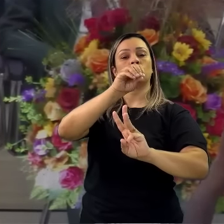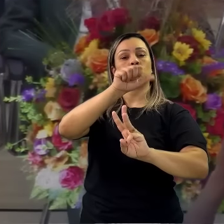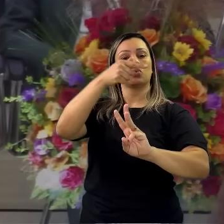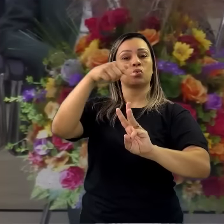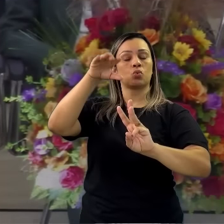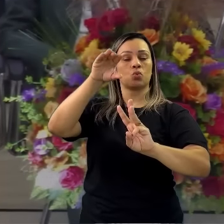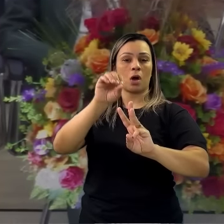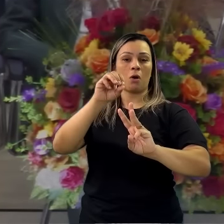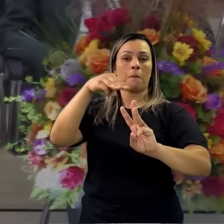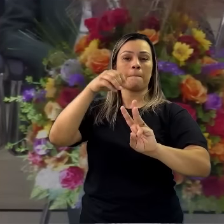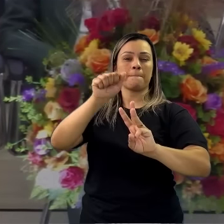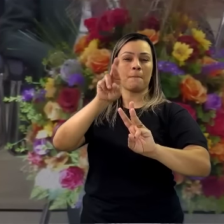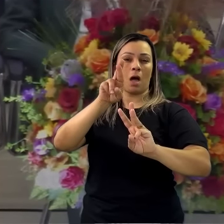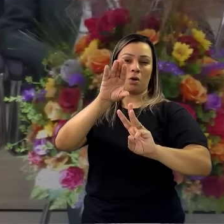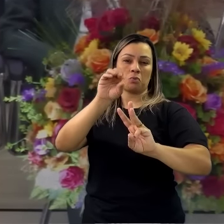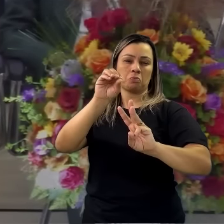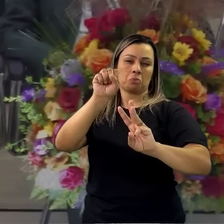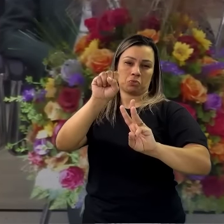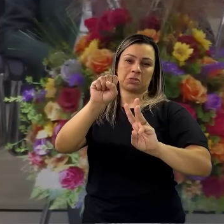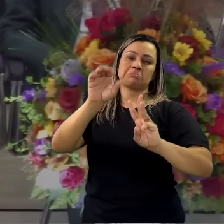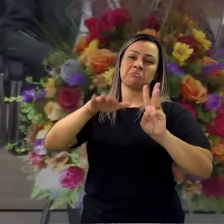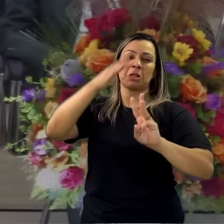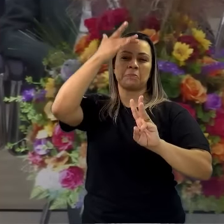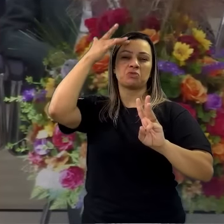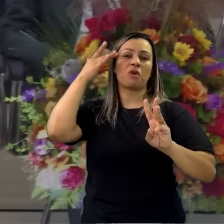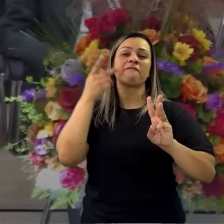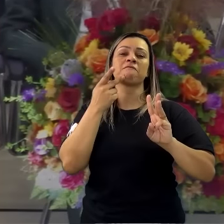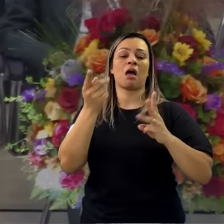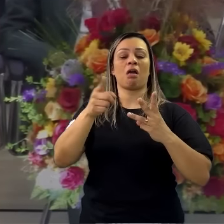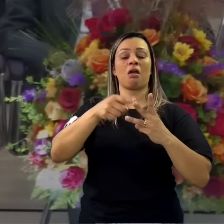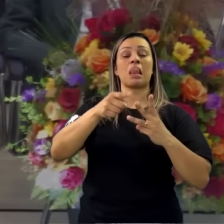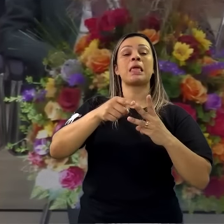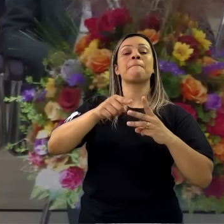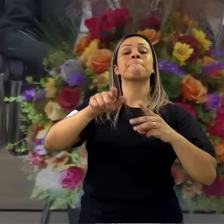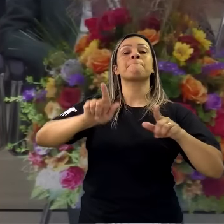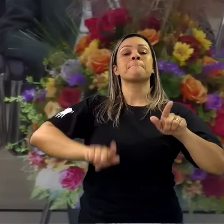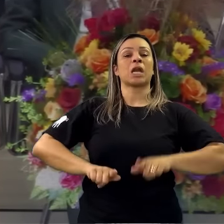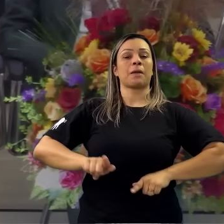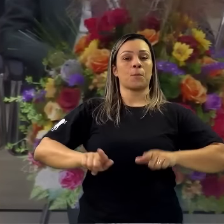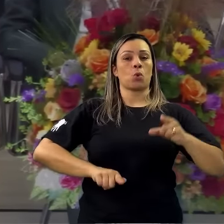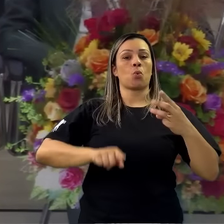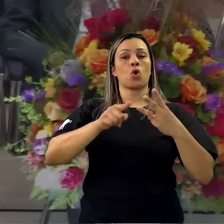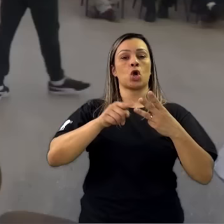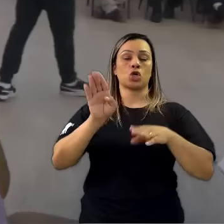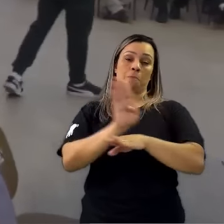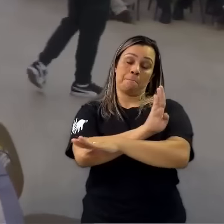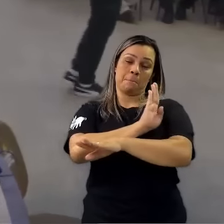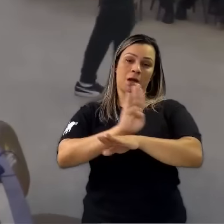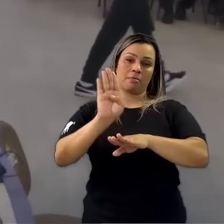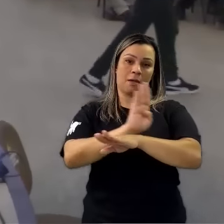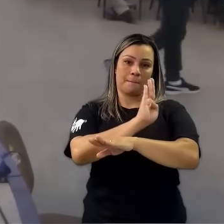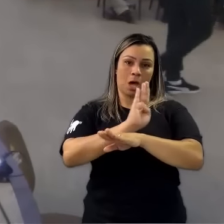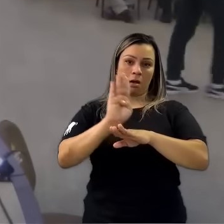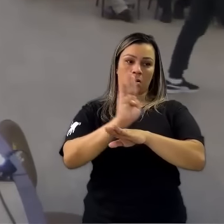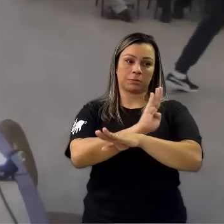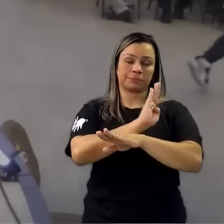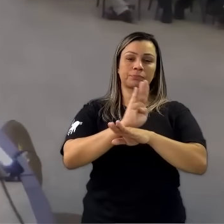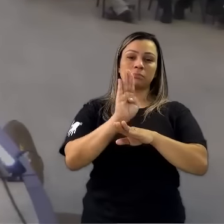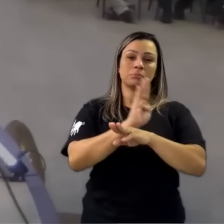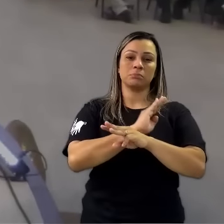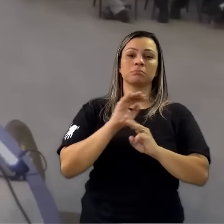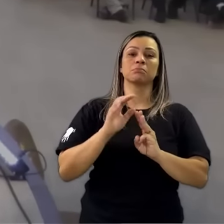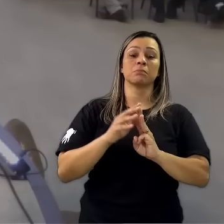parentesco a quem diga que era primo João Marcos é o filho da irmã Maria aquela que foi orar para Jesus soltar Pedro com a Rode era